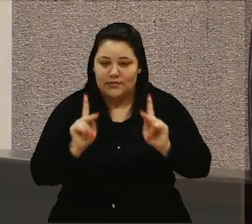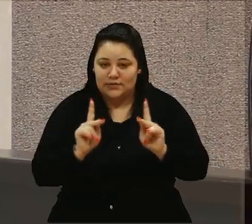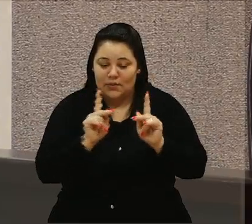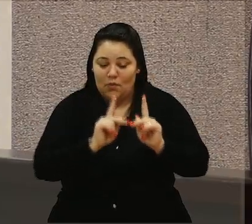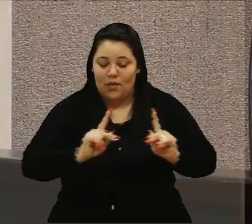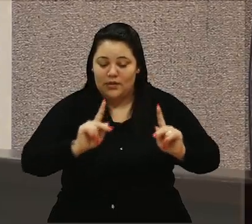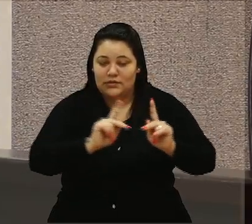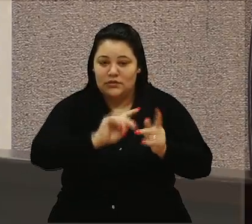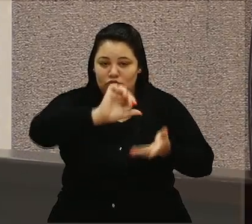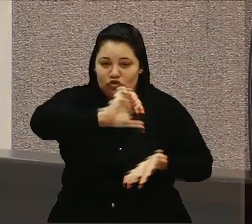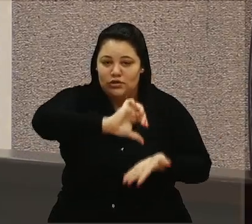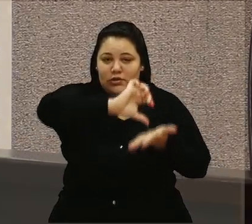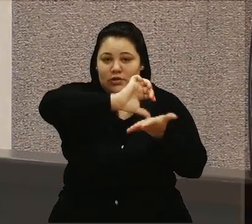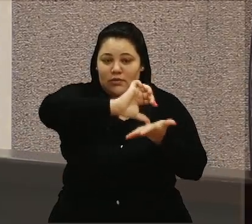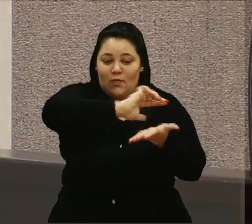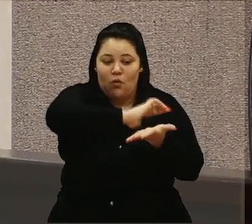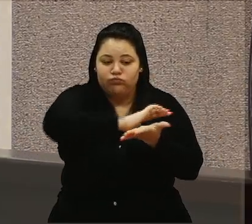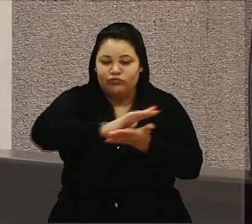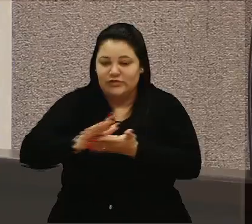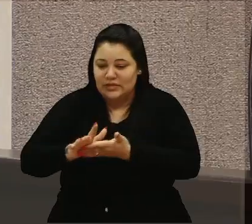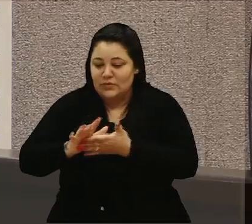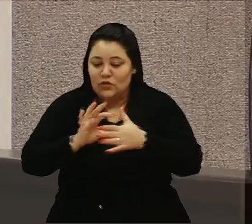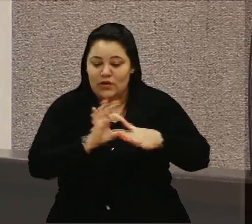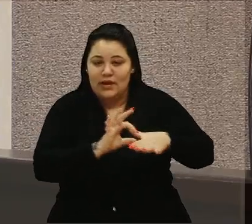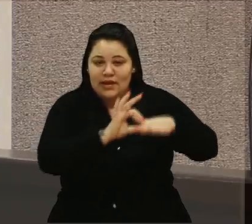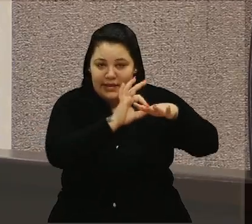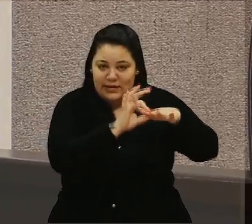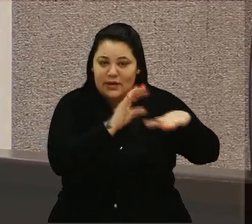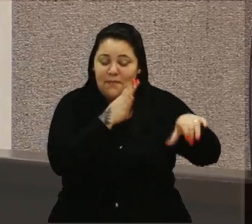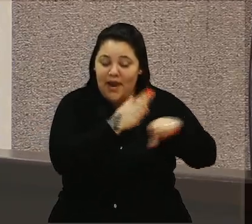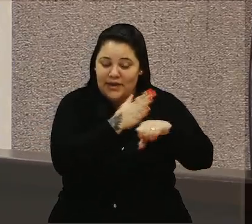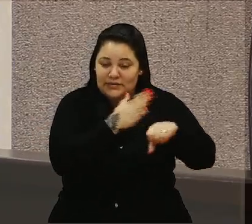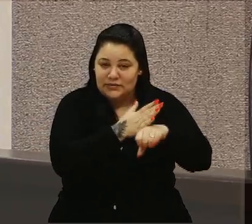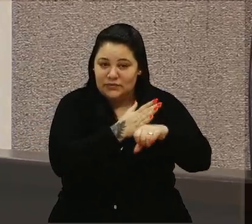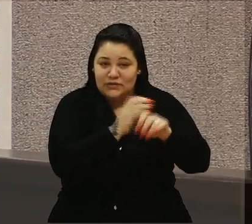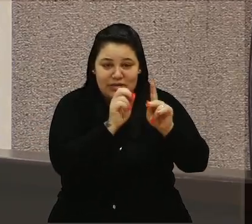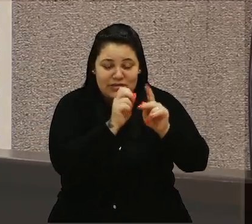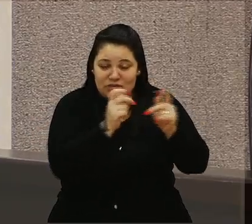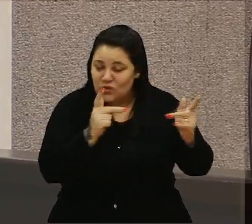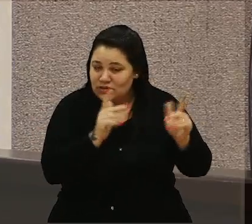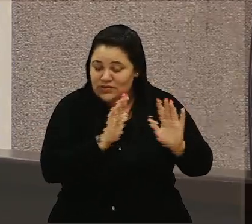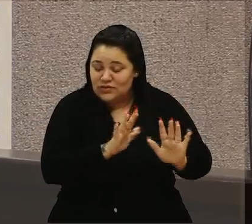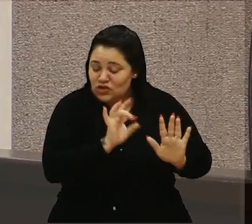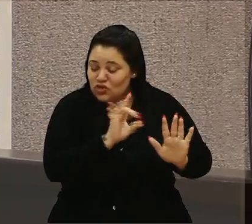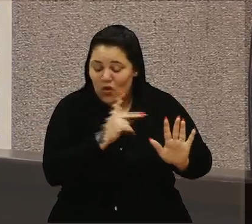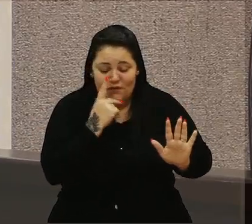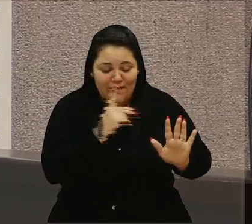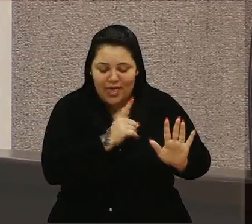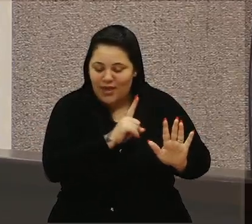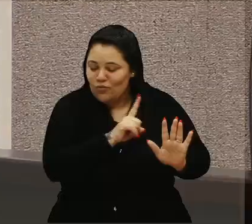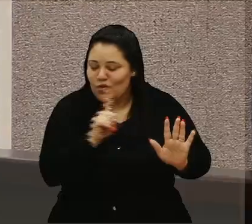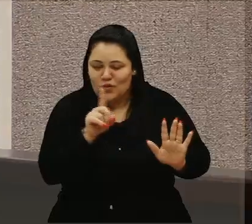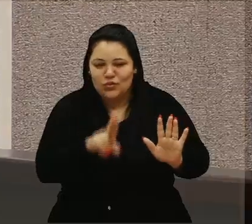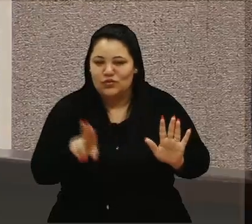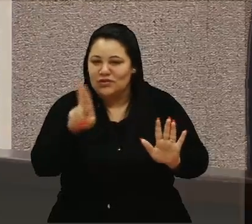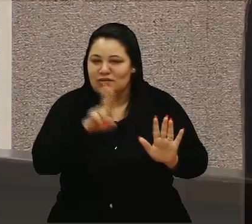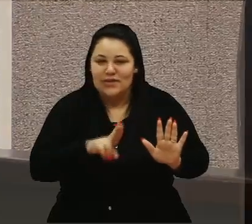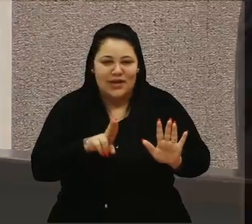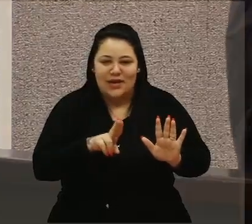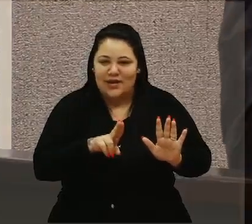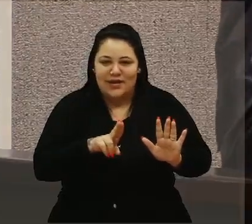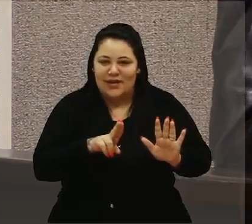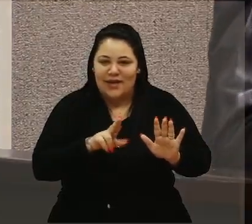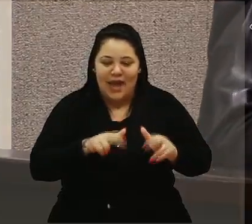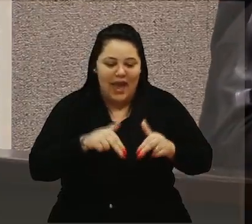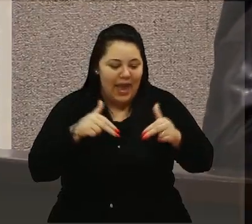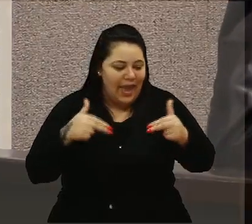extermínio dos líderes que estão postos nesses regimes totalitários. Foi isso que eu disse. Eu não usei questão étnico, racial,